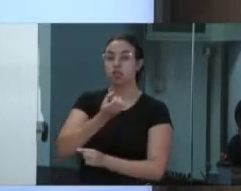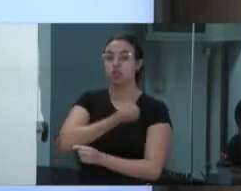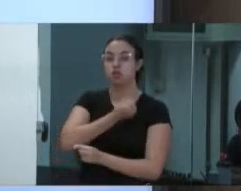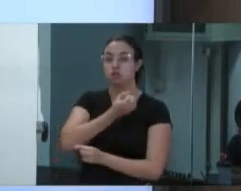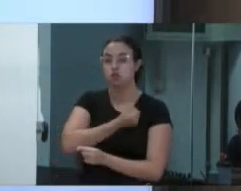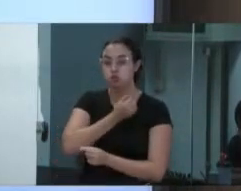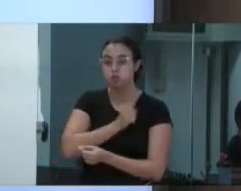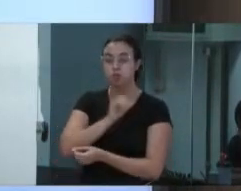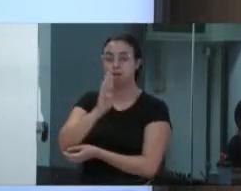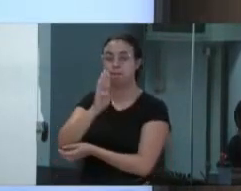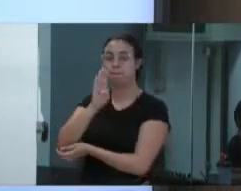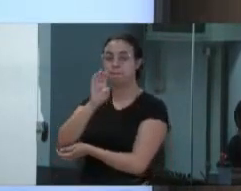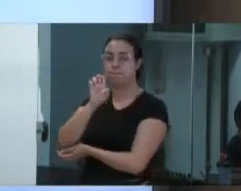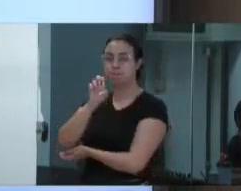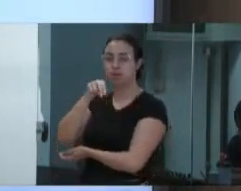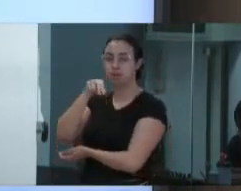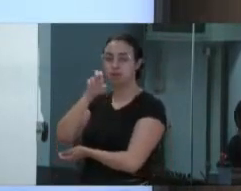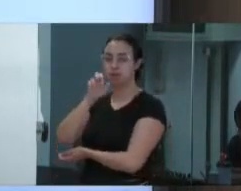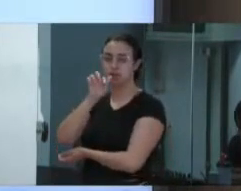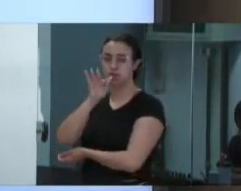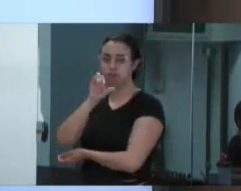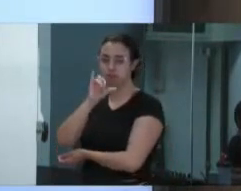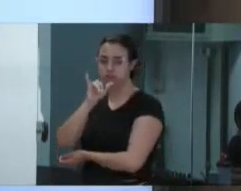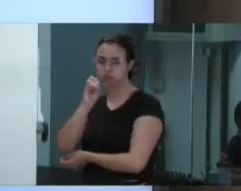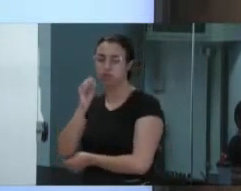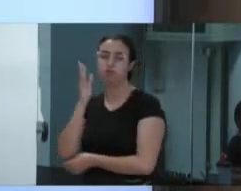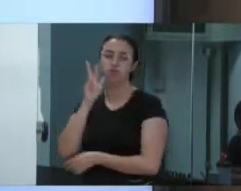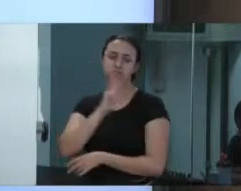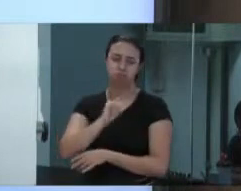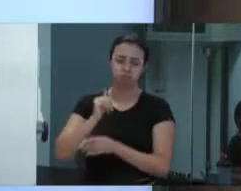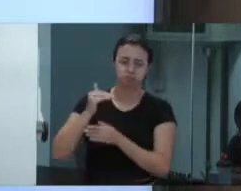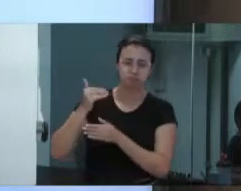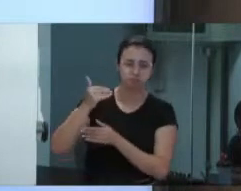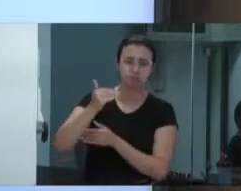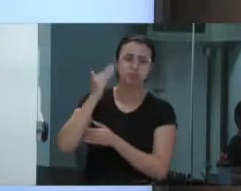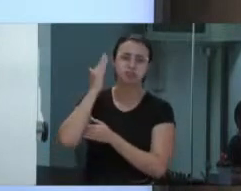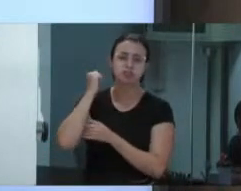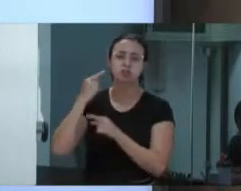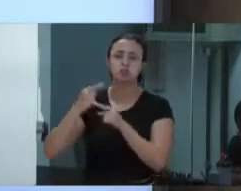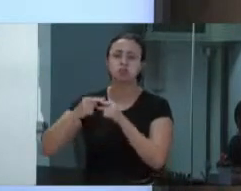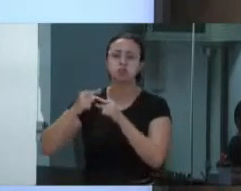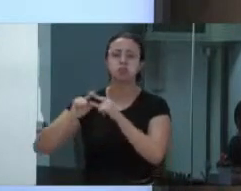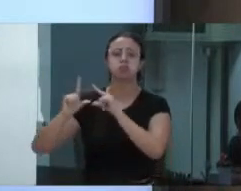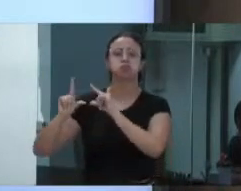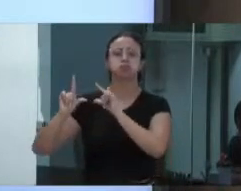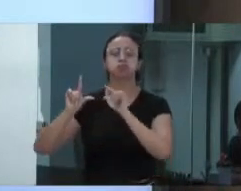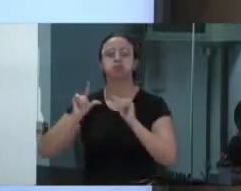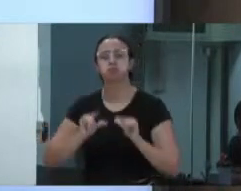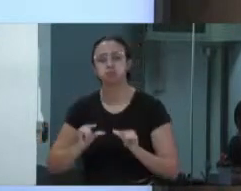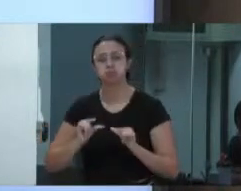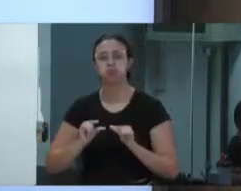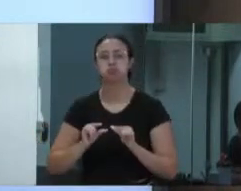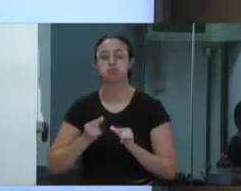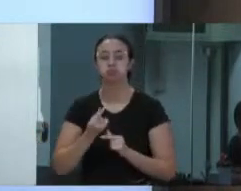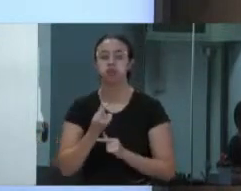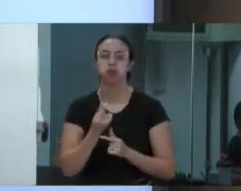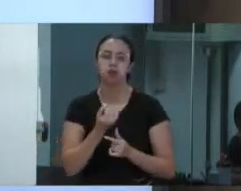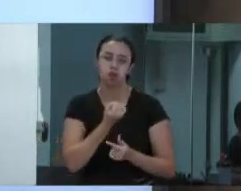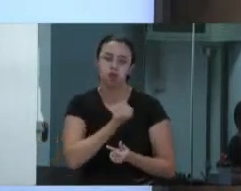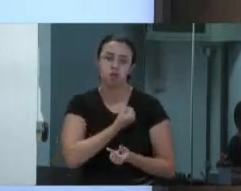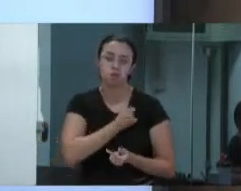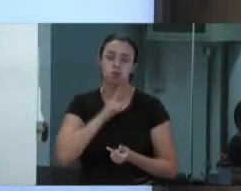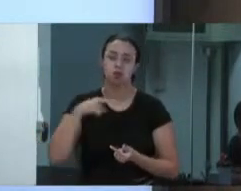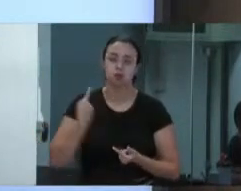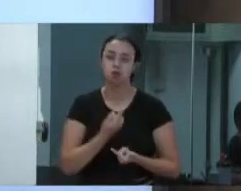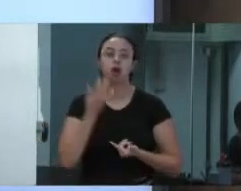Mais para frente aqui os senhores vão ver o motivo, né, desses benefícios eventuais terem diminuído significativamente. É, né, um número que a gente comemora,